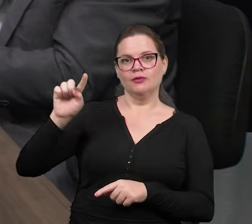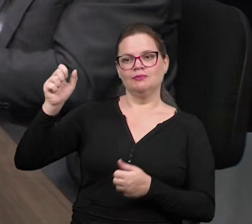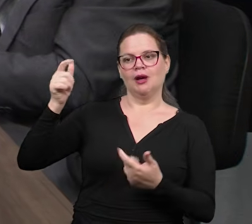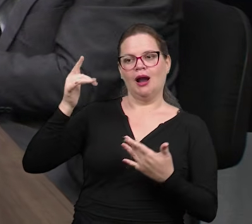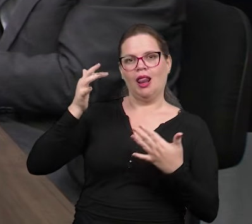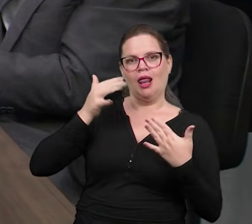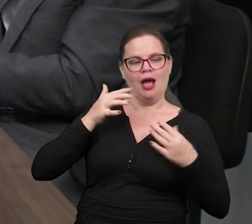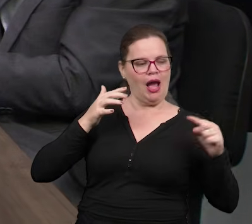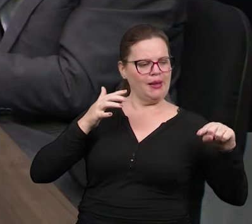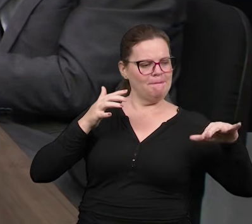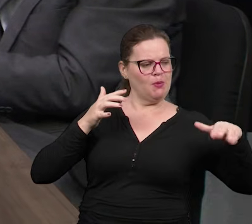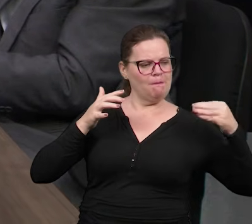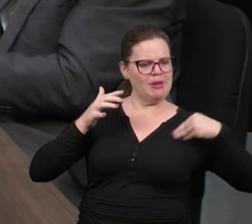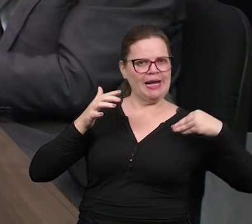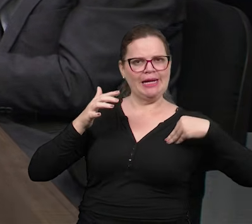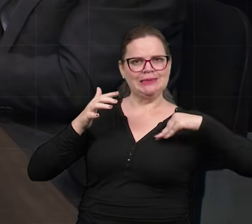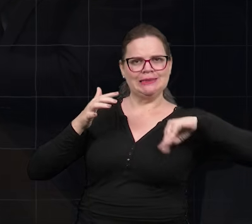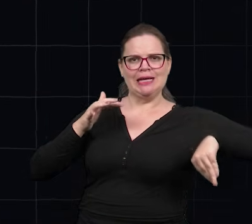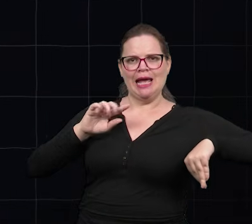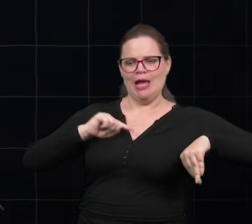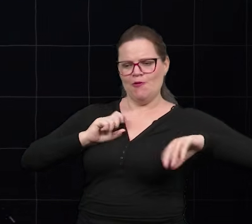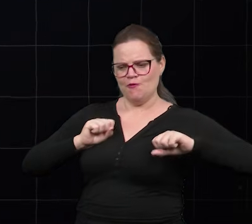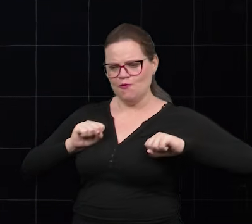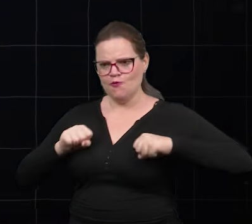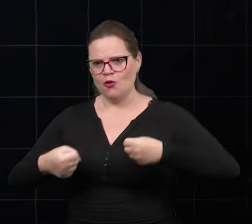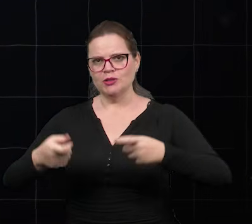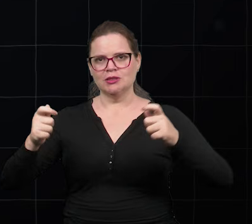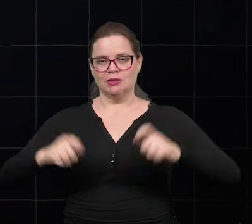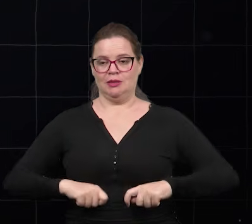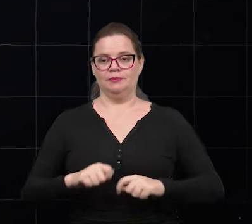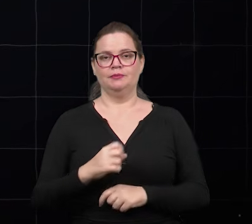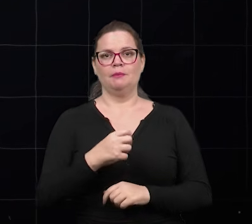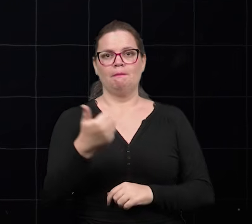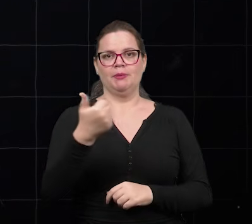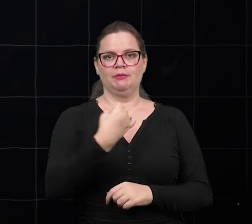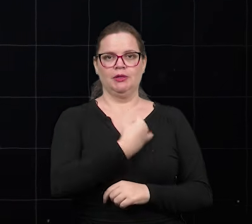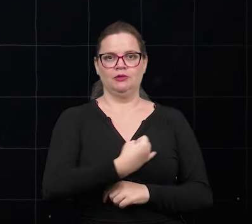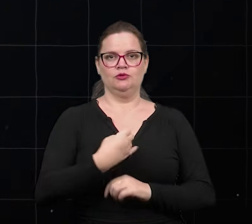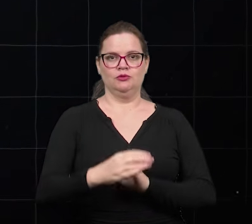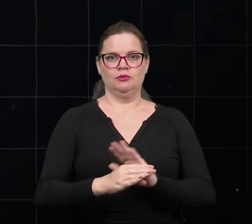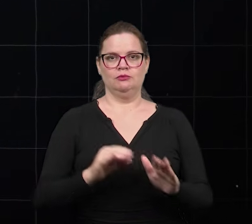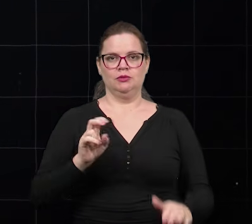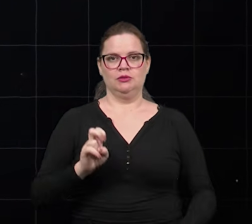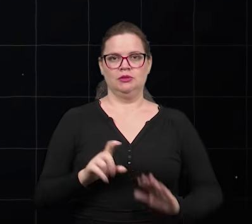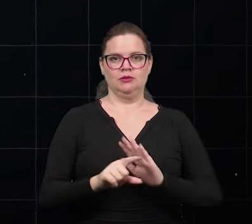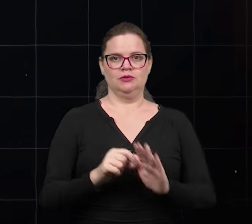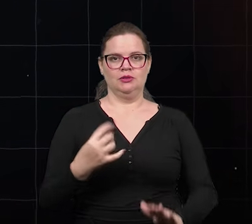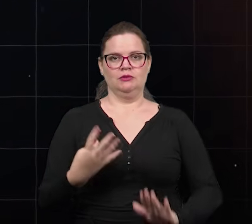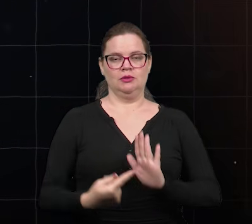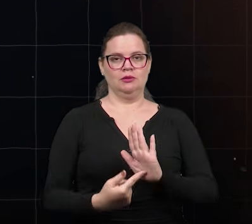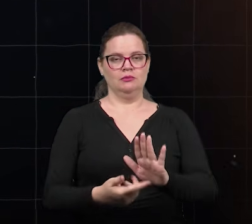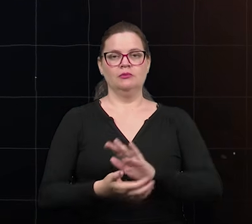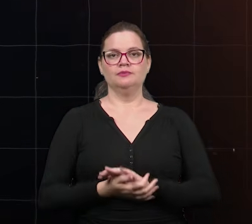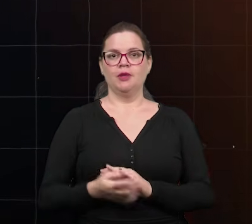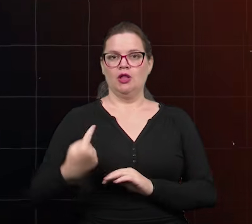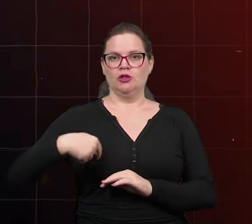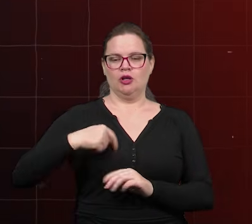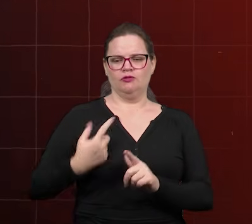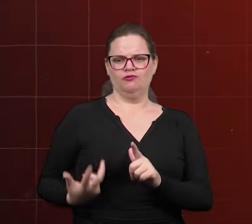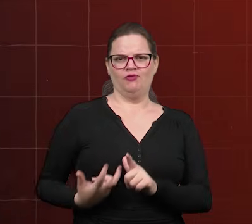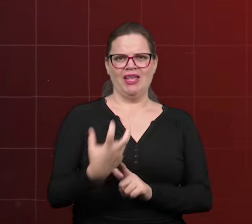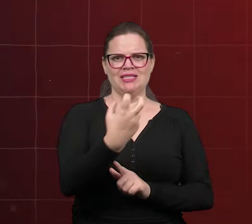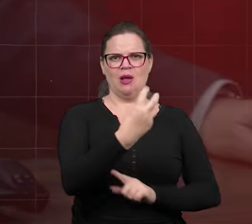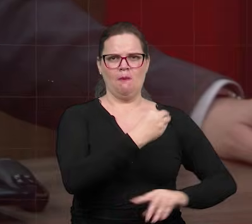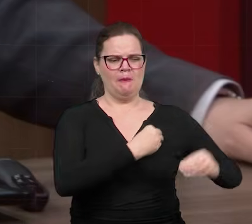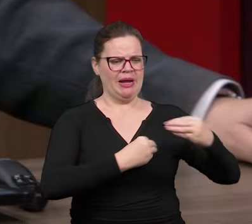mundo, né? Em 1 João vai falar isso, 1 João 5:4 vai falar assim, essa é a vitória que vence o mundo, a nossa fé. Ou